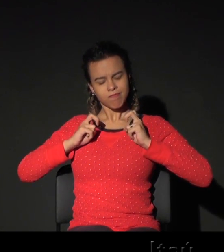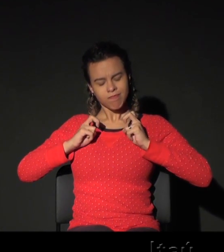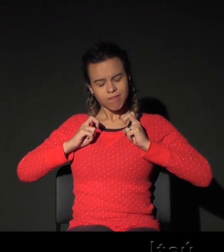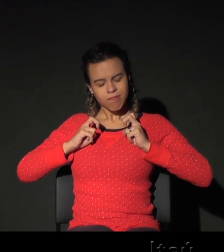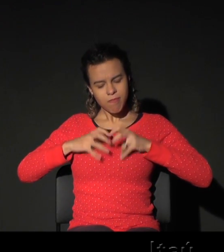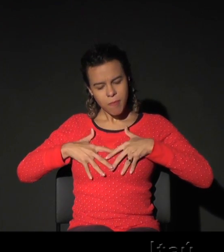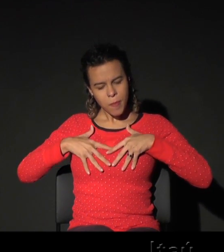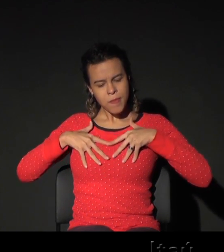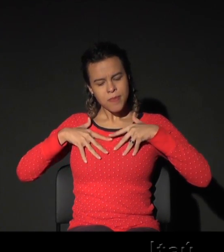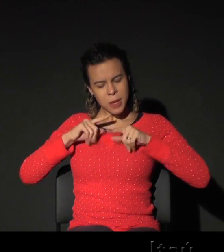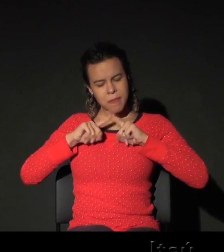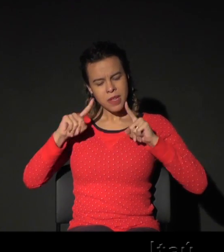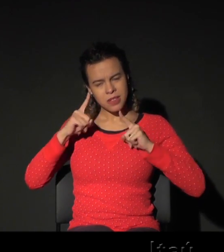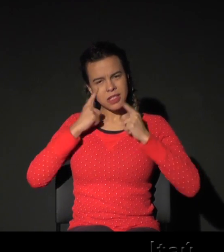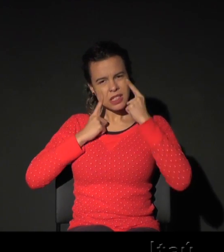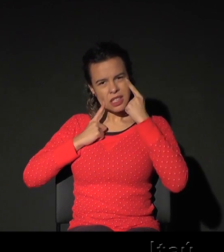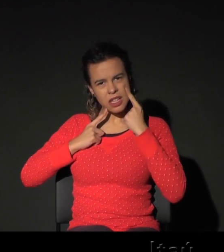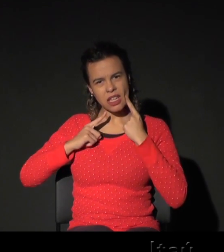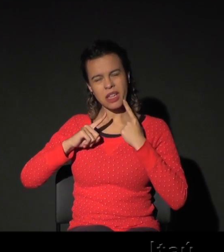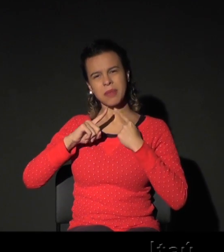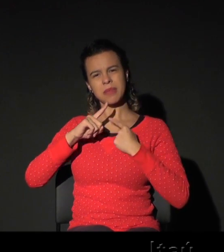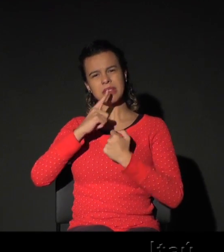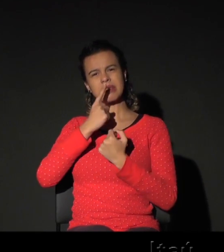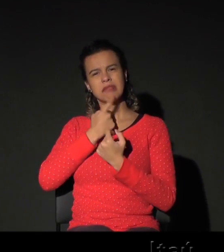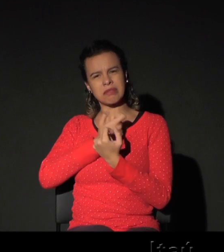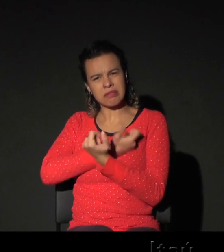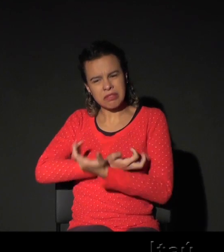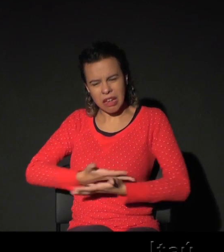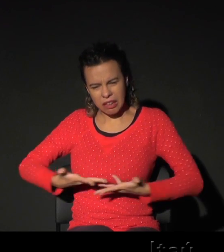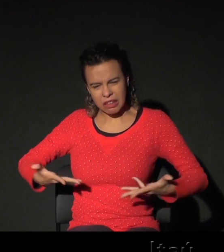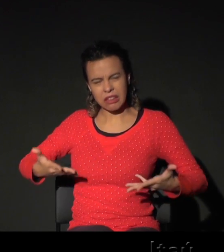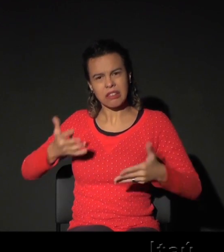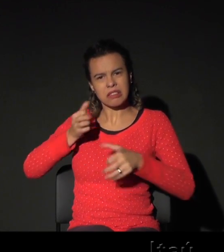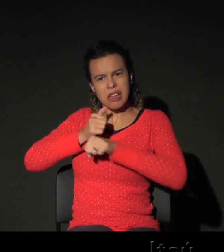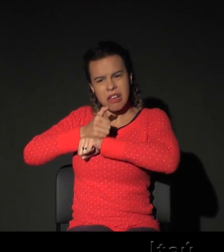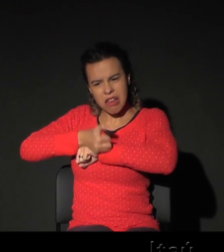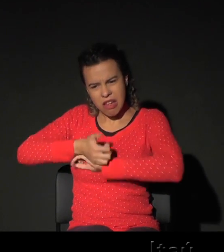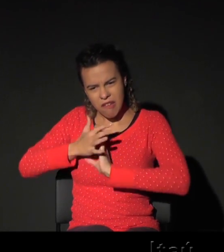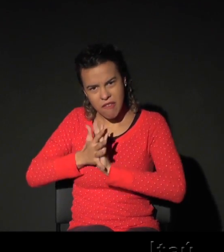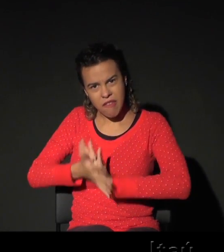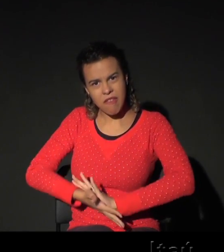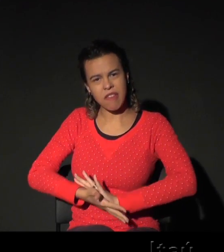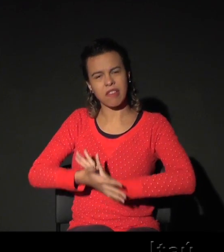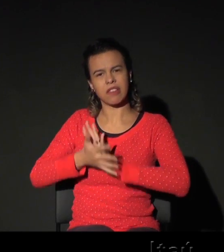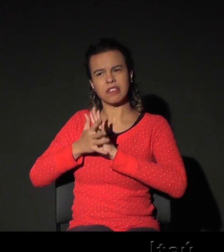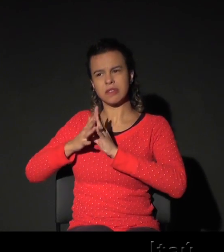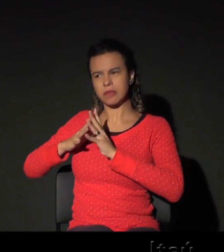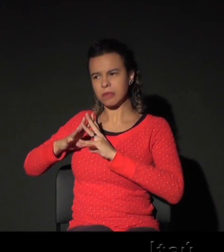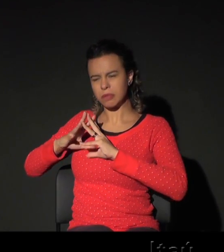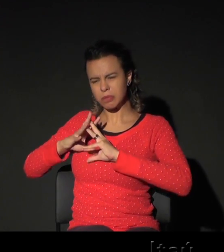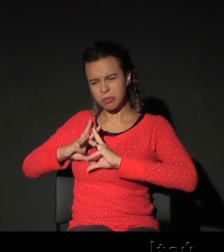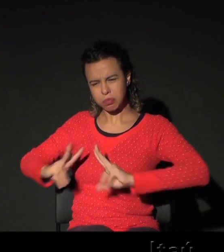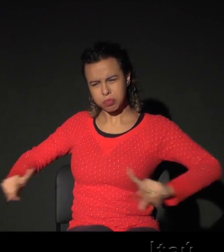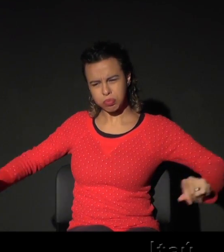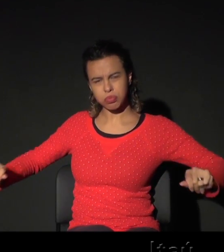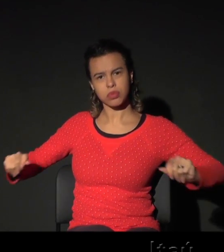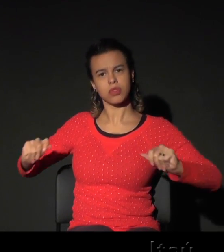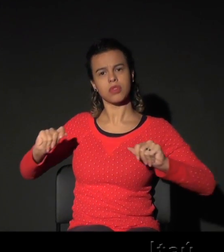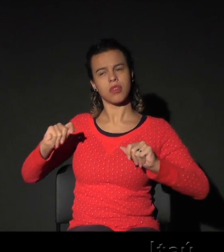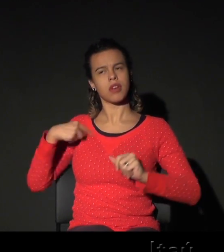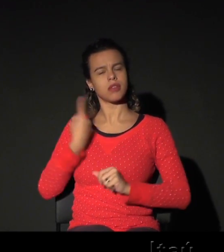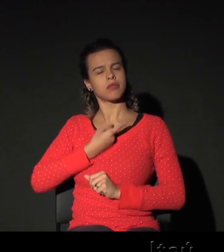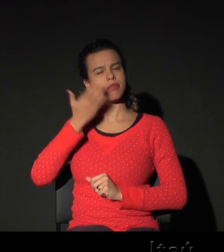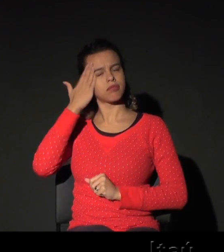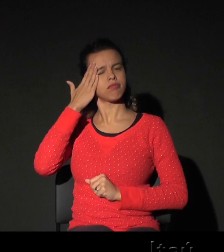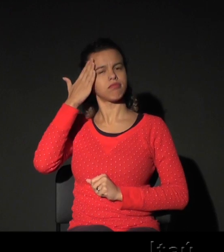lágrimas e de sangue e de escravidão de opressão como a